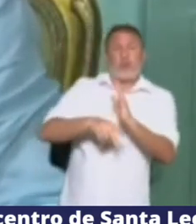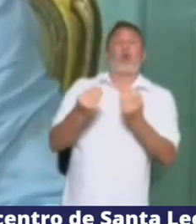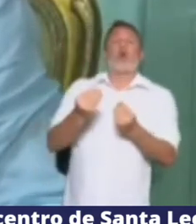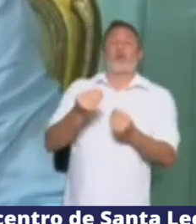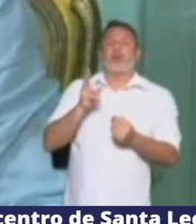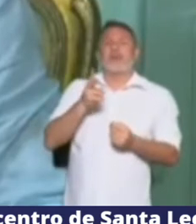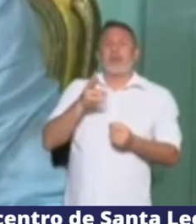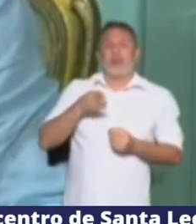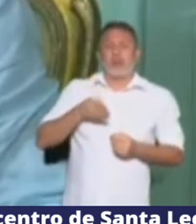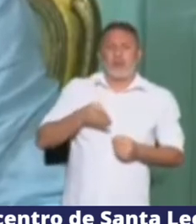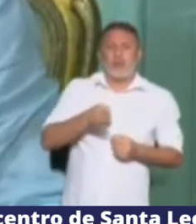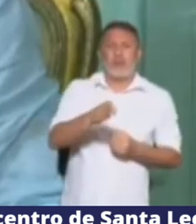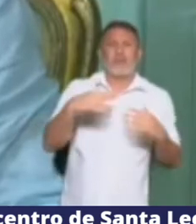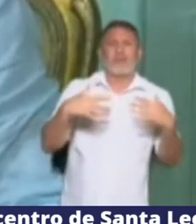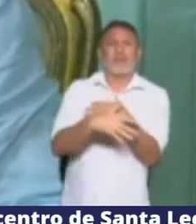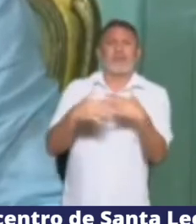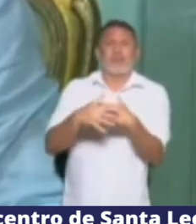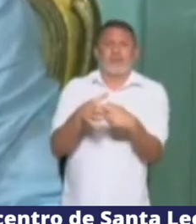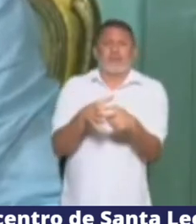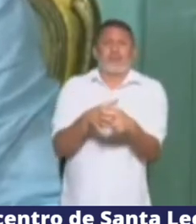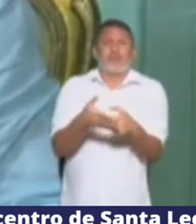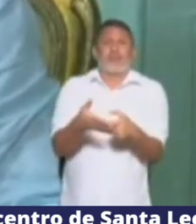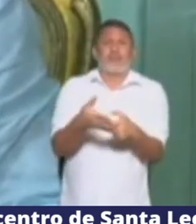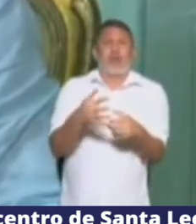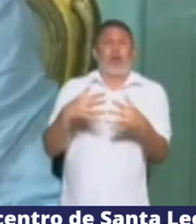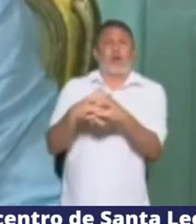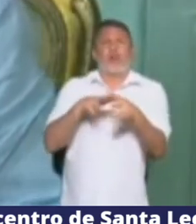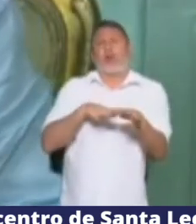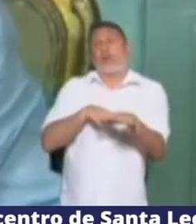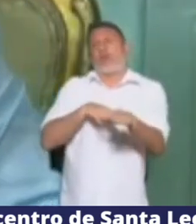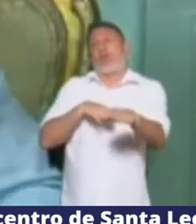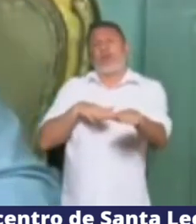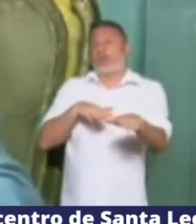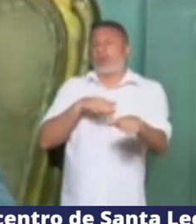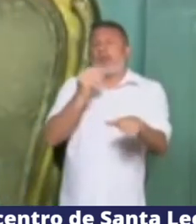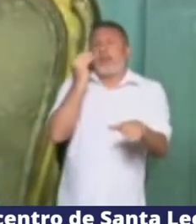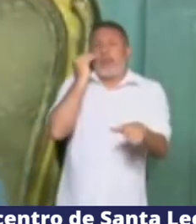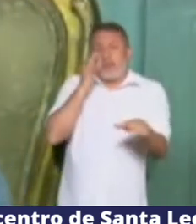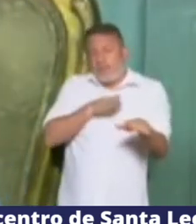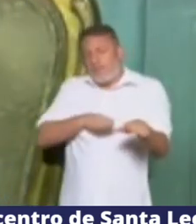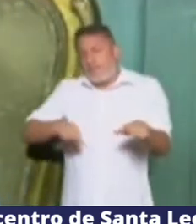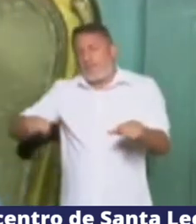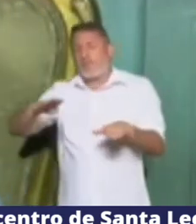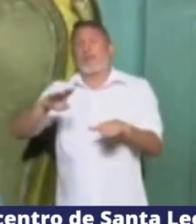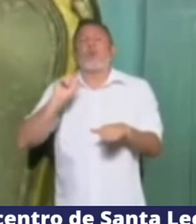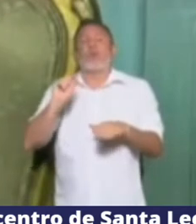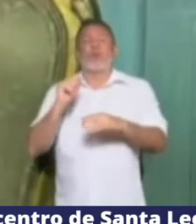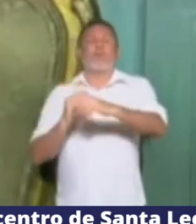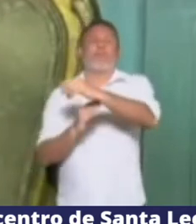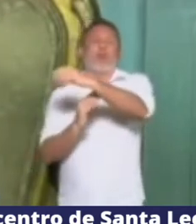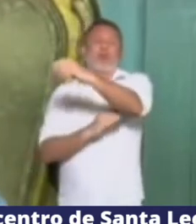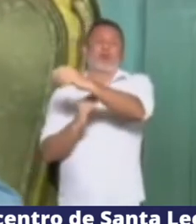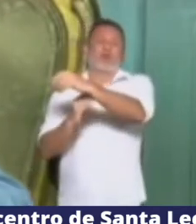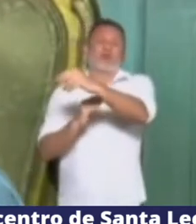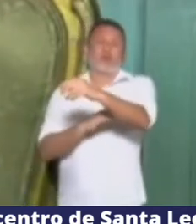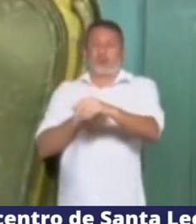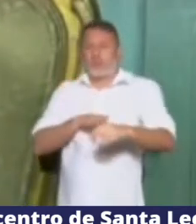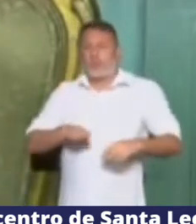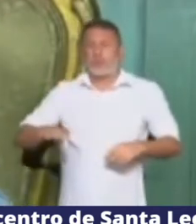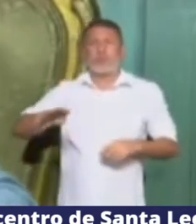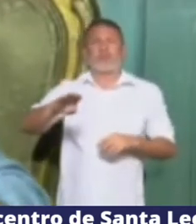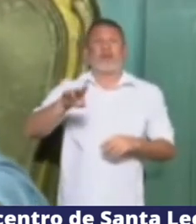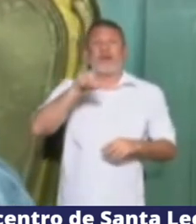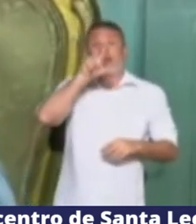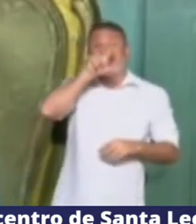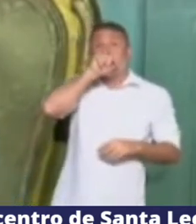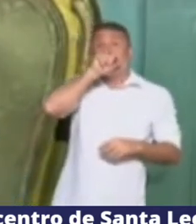a gente, uma ponte que vai se encaixar na rodovia que liga para Domingos, para Santa